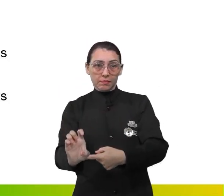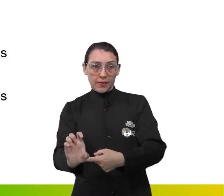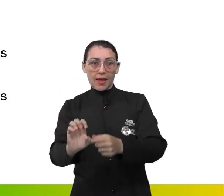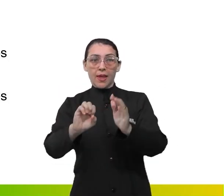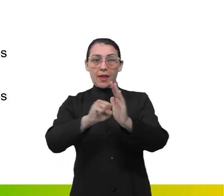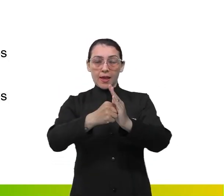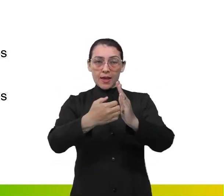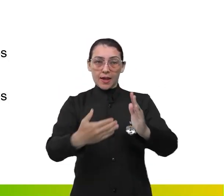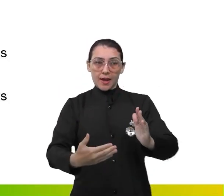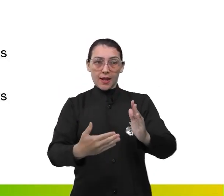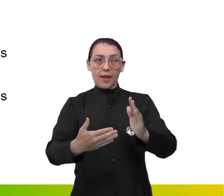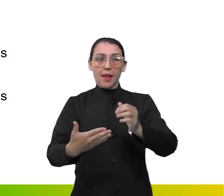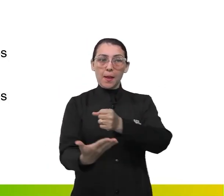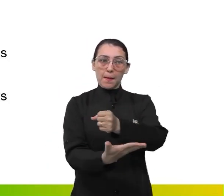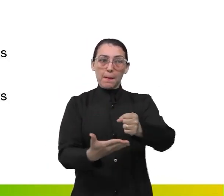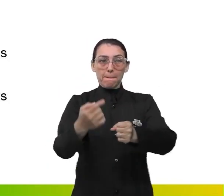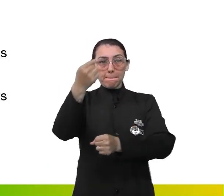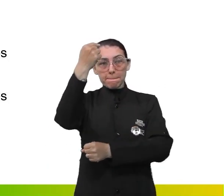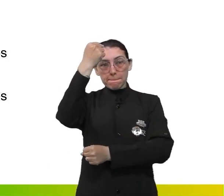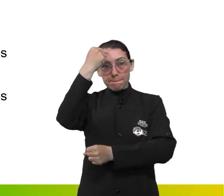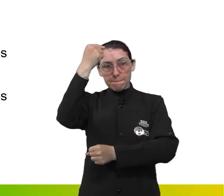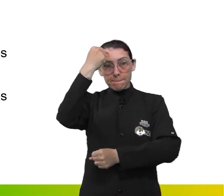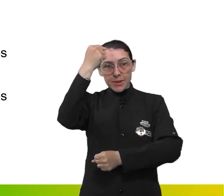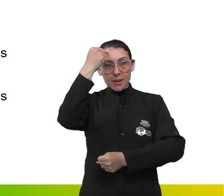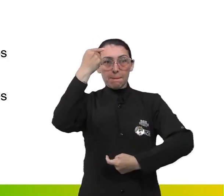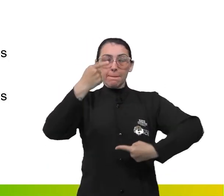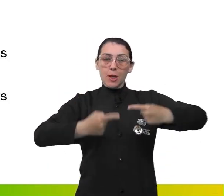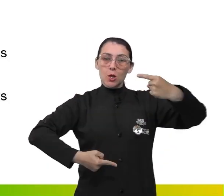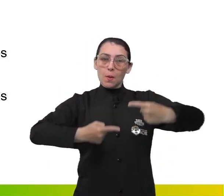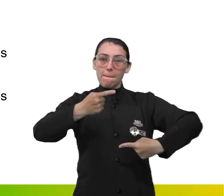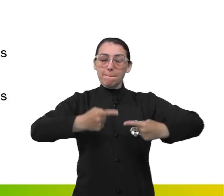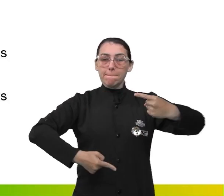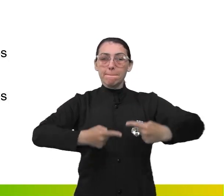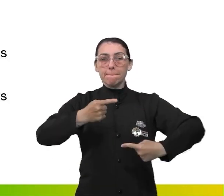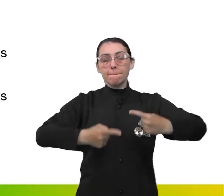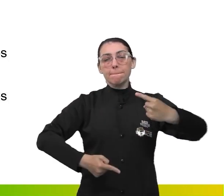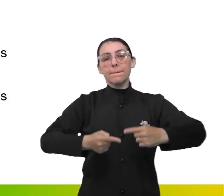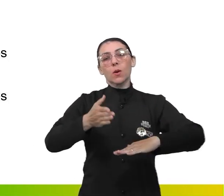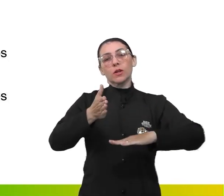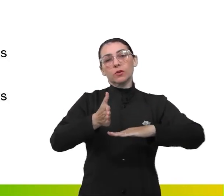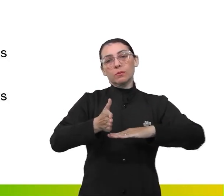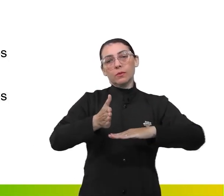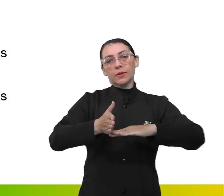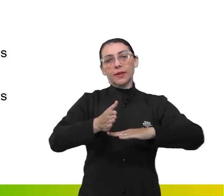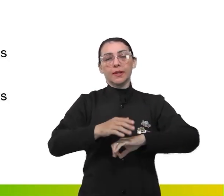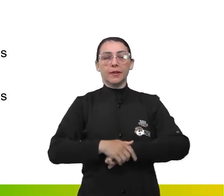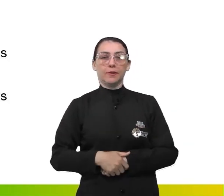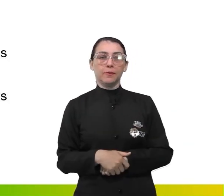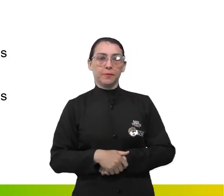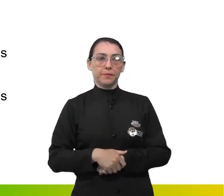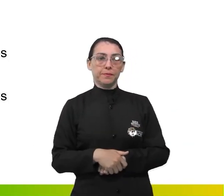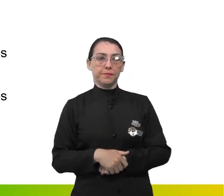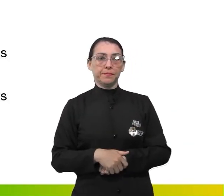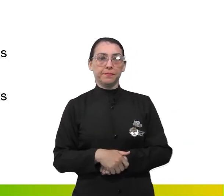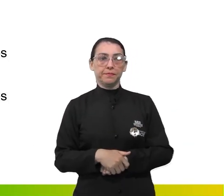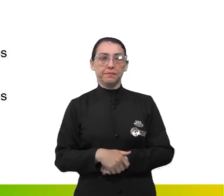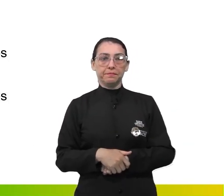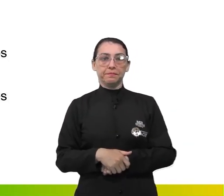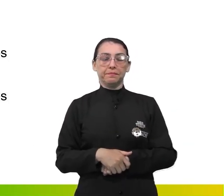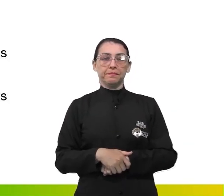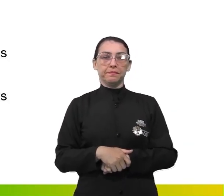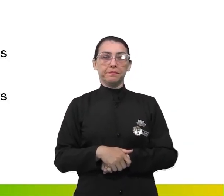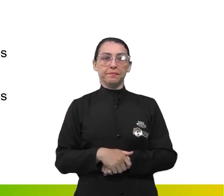alternativas representa uma característica fundamental do pensamento político moderno?